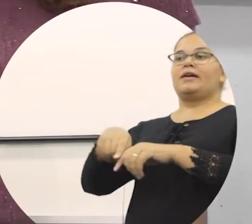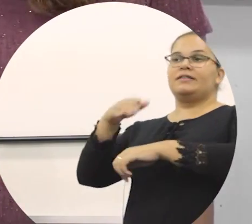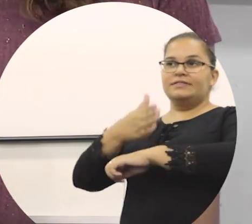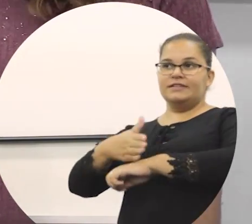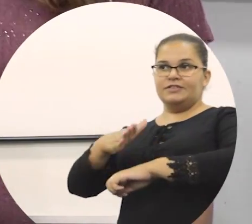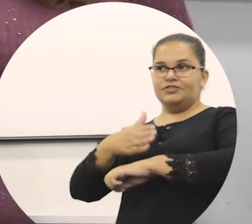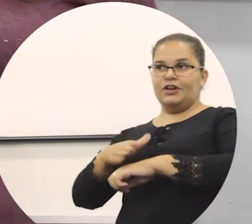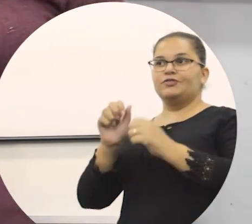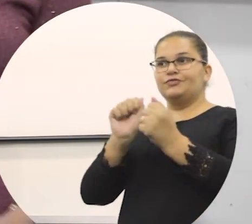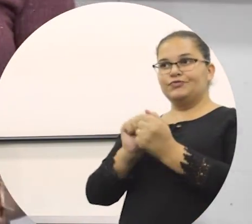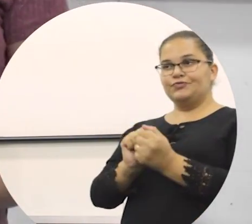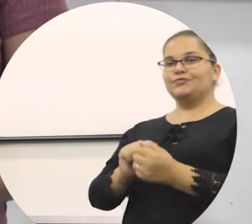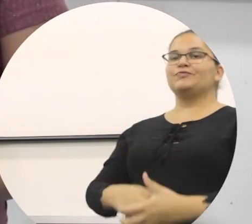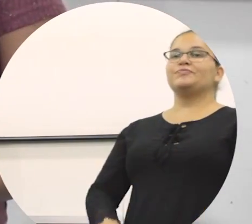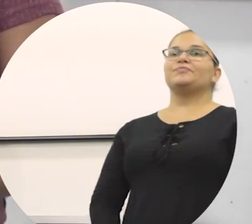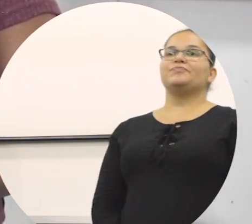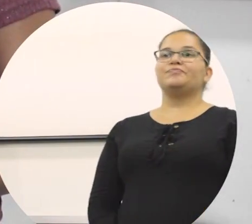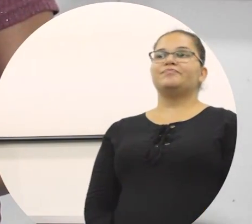Ok?